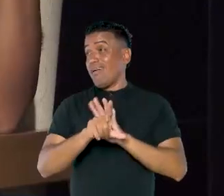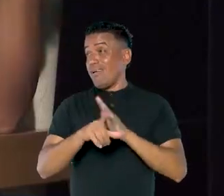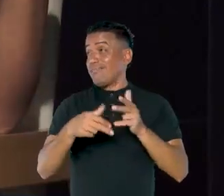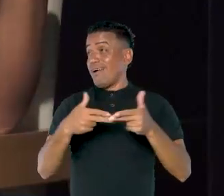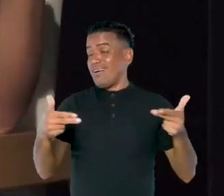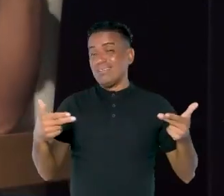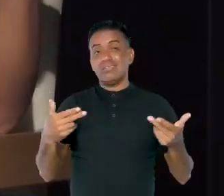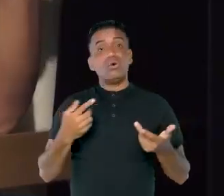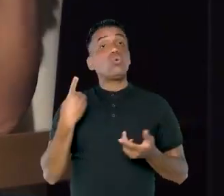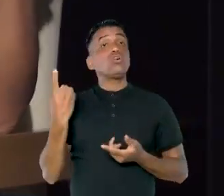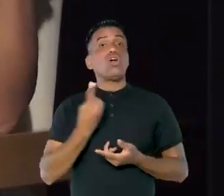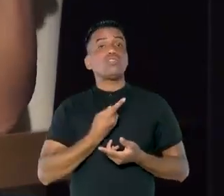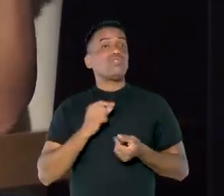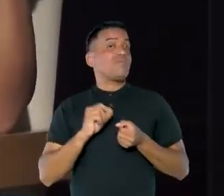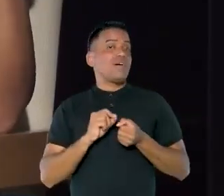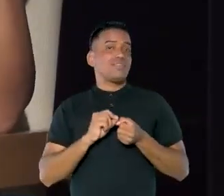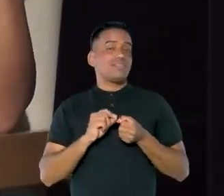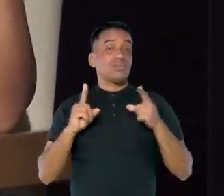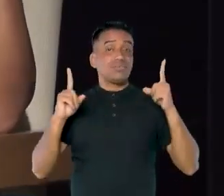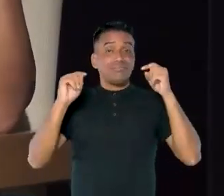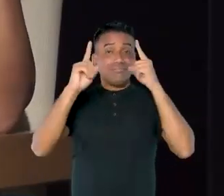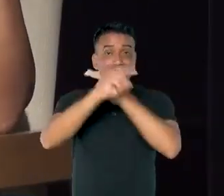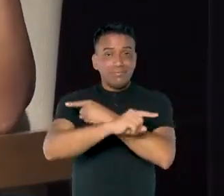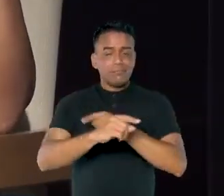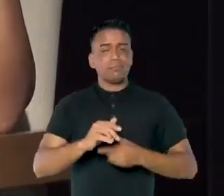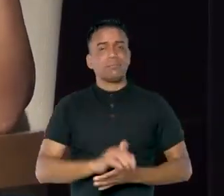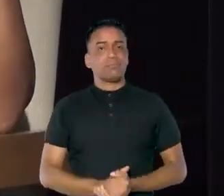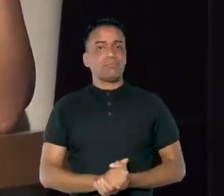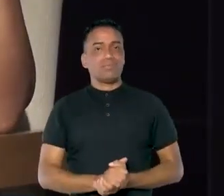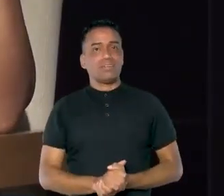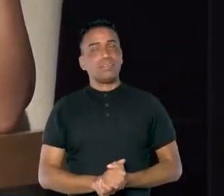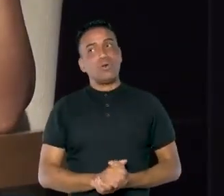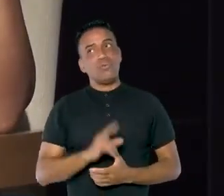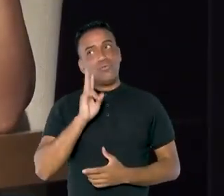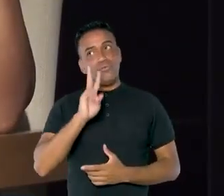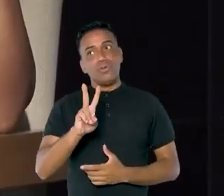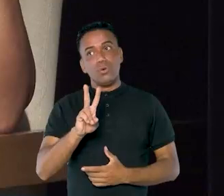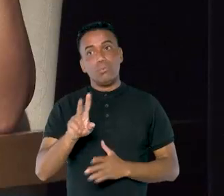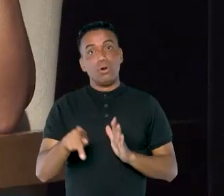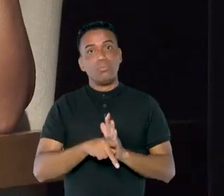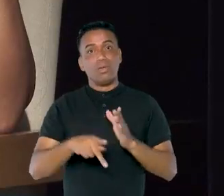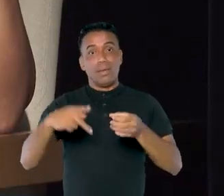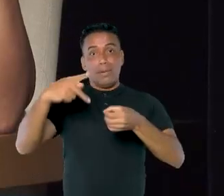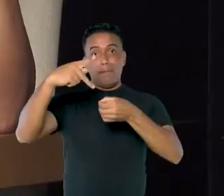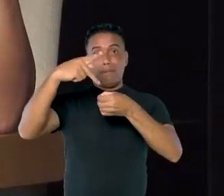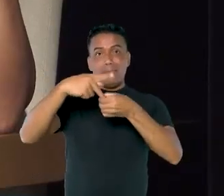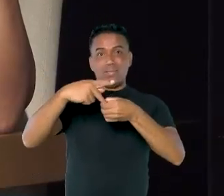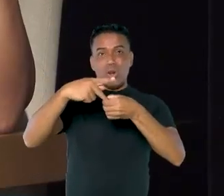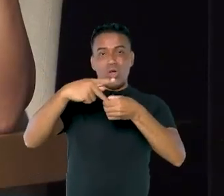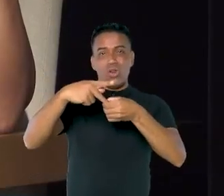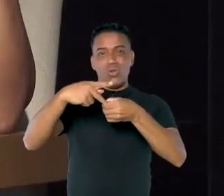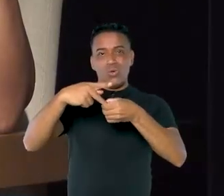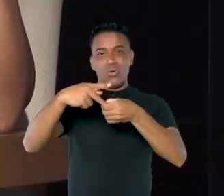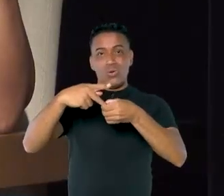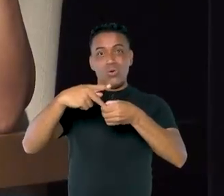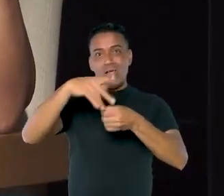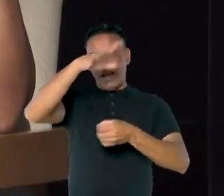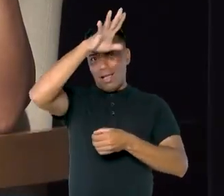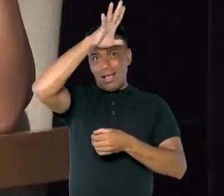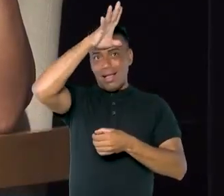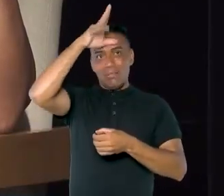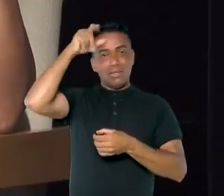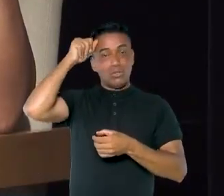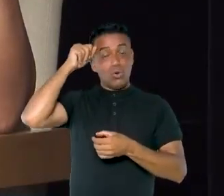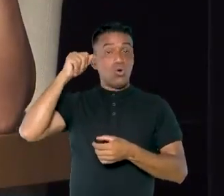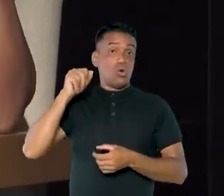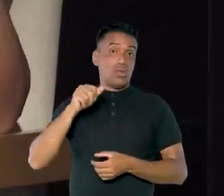É muito difícil, né? Então, quando a gente viu sobre o petróleo, né, que tem aí na Amazônia, que o Lula